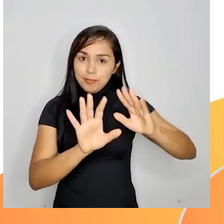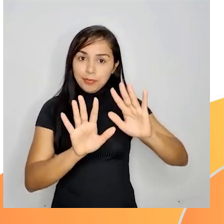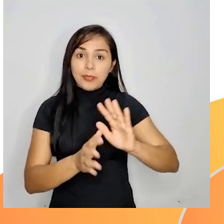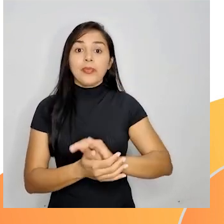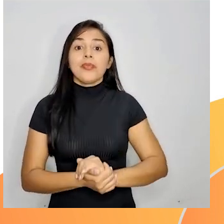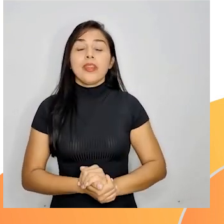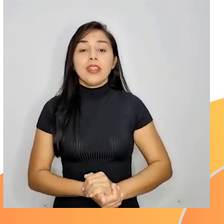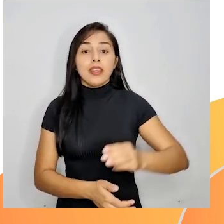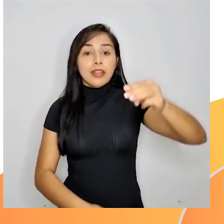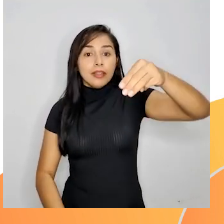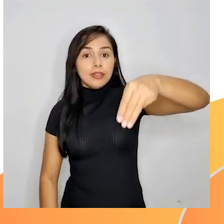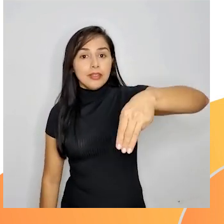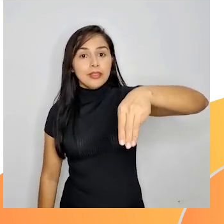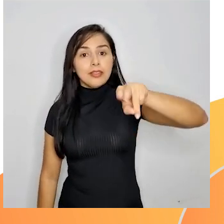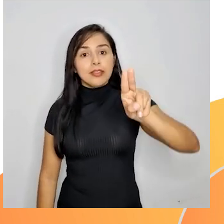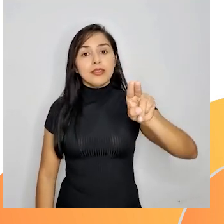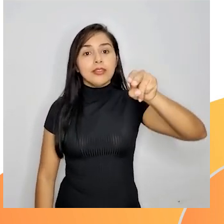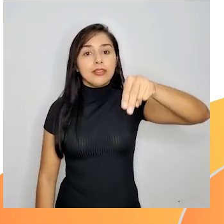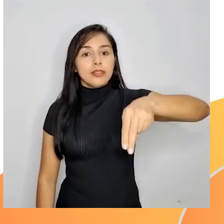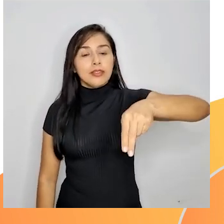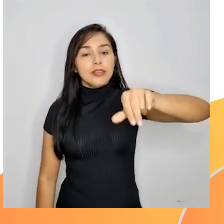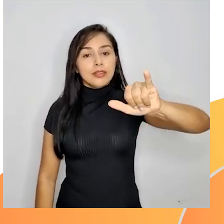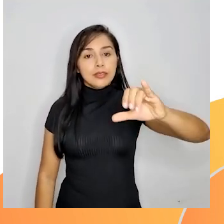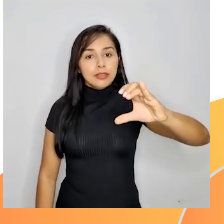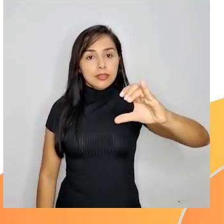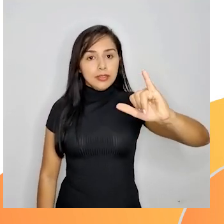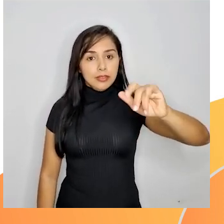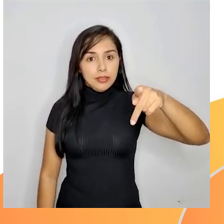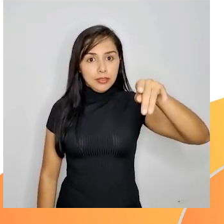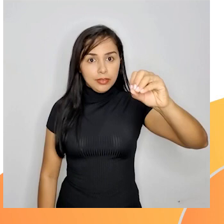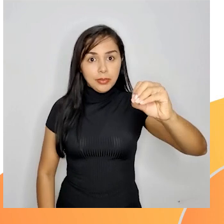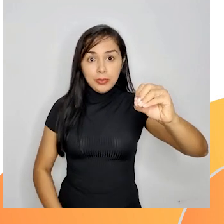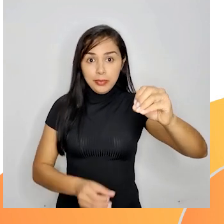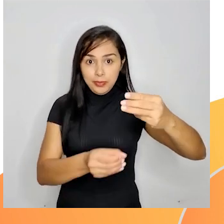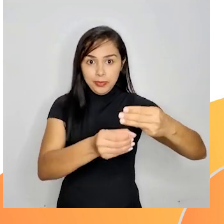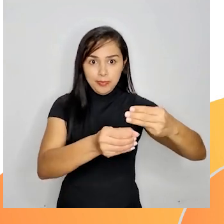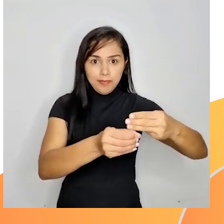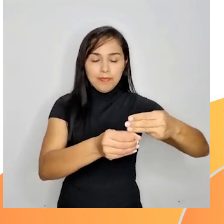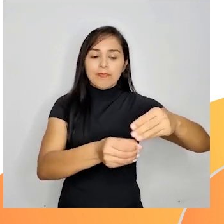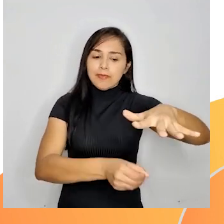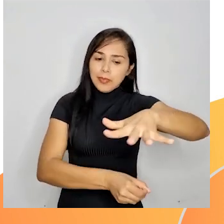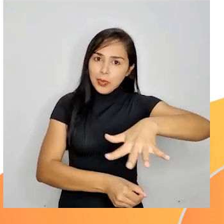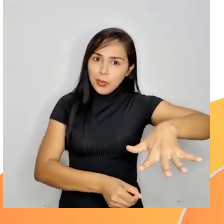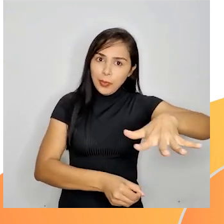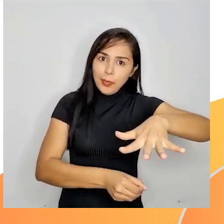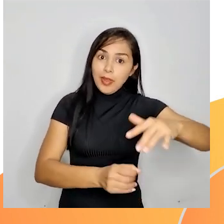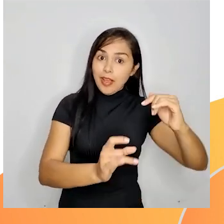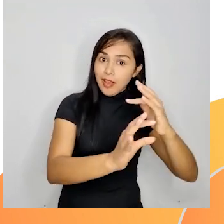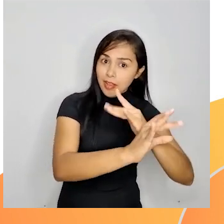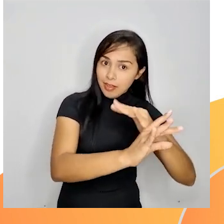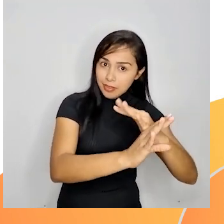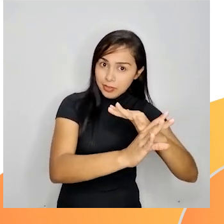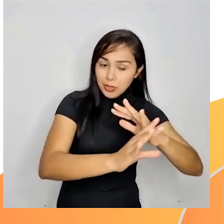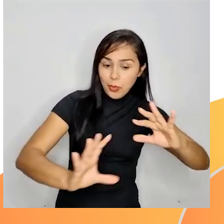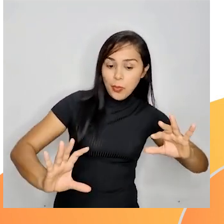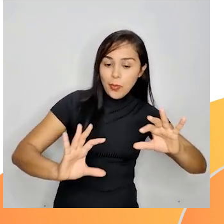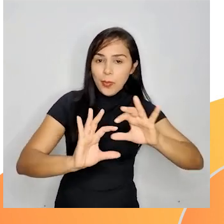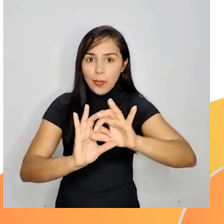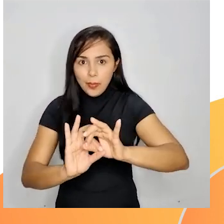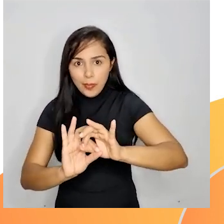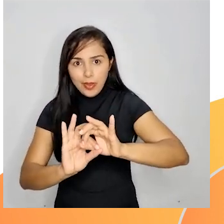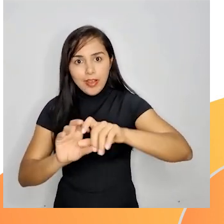município, a gente está englobando tanto a zona urbana como a zona rural. Quando eu